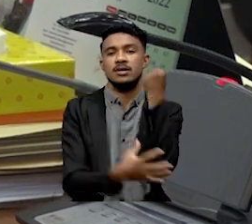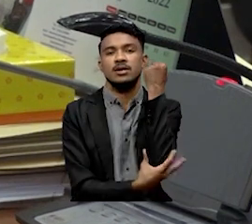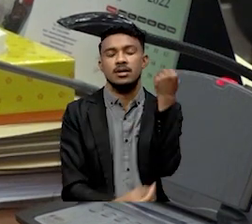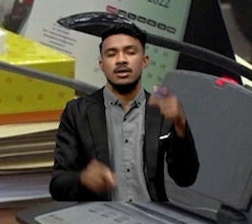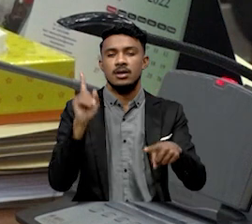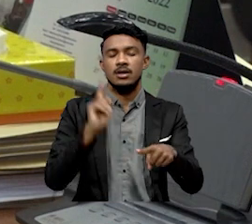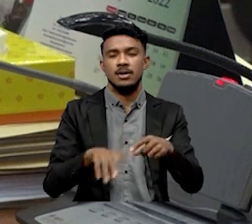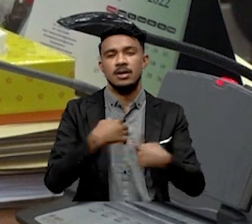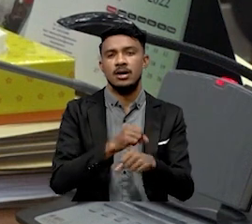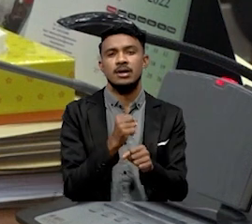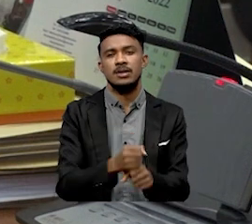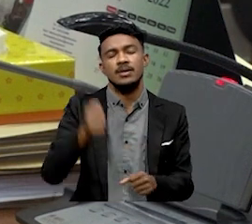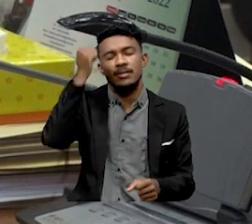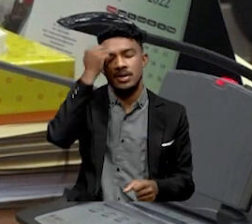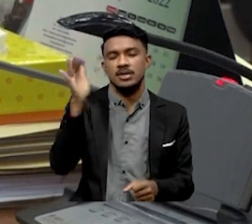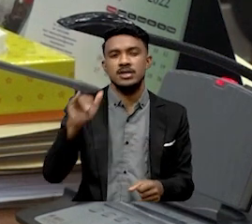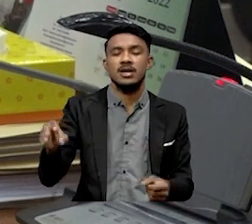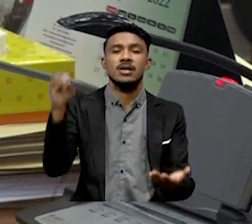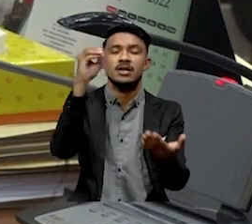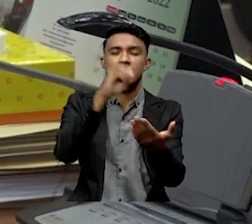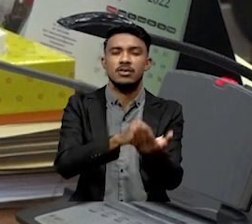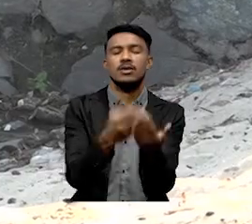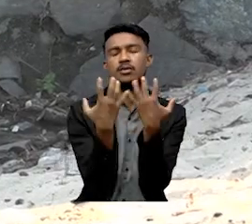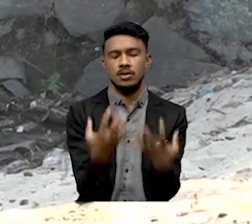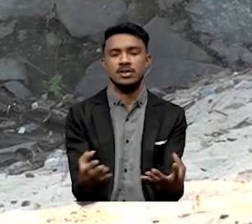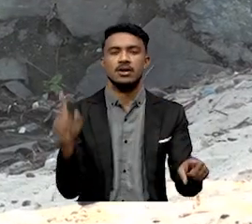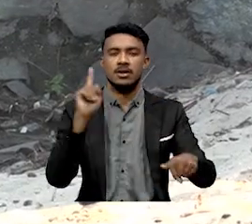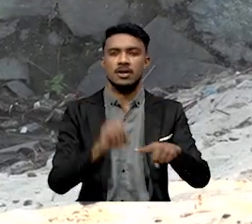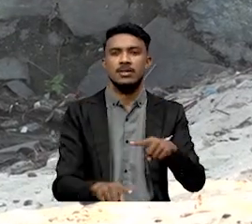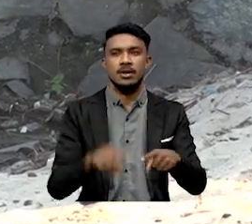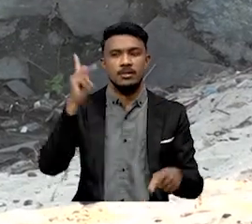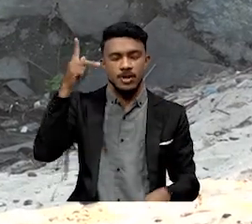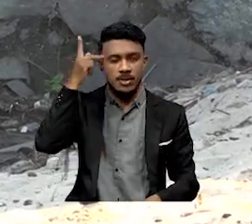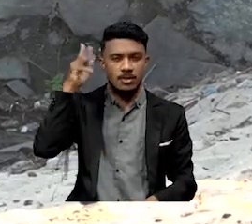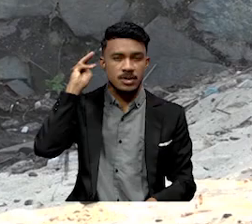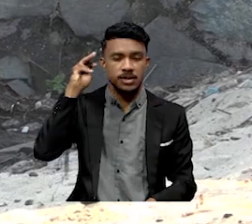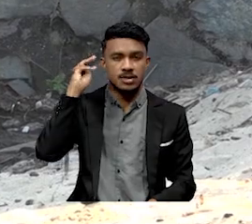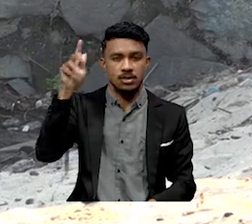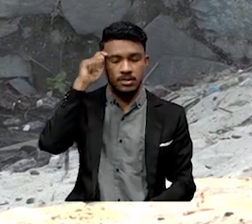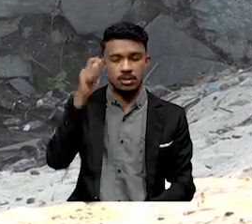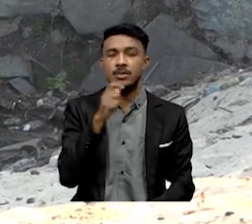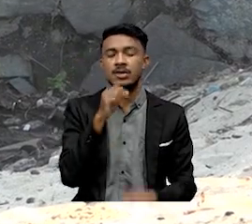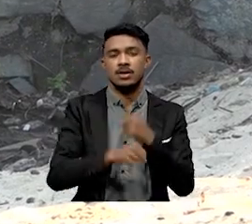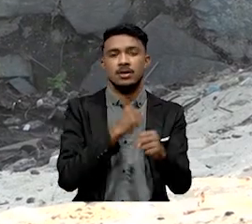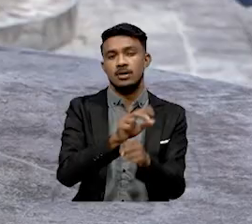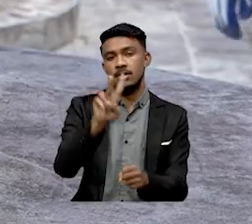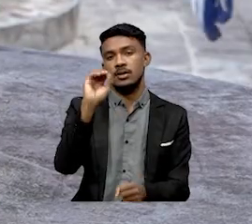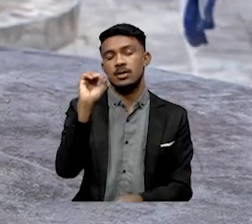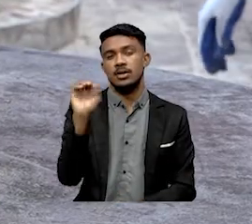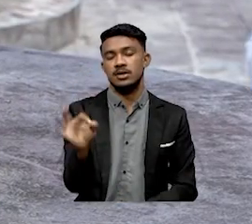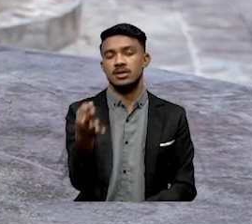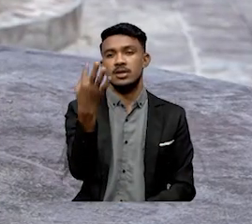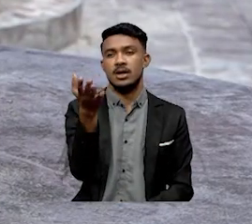india cataxira bebê, cona be, ita tal tanto dança neva sira, né, lá bele. Primeiro-ministro Toro Matanruak e Tina Grihunrua Sanul recensia a